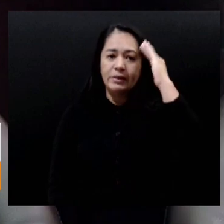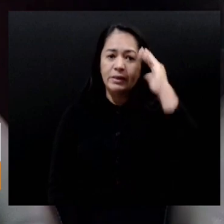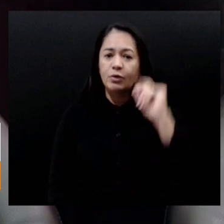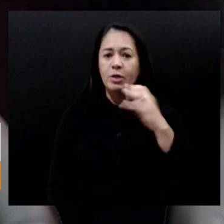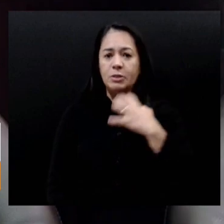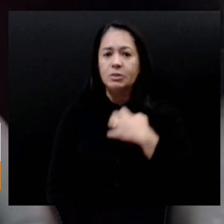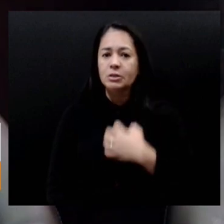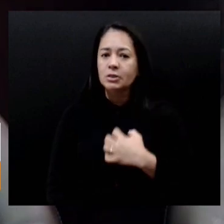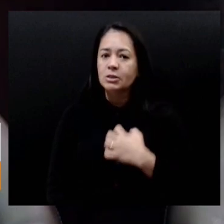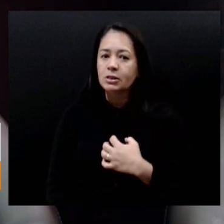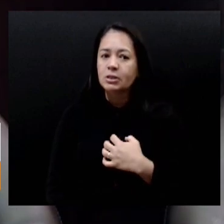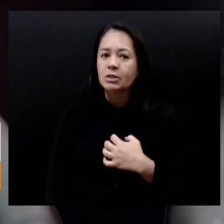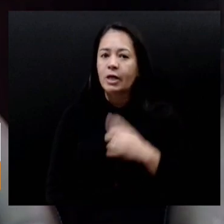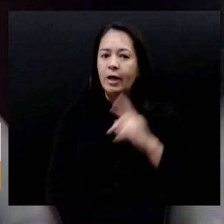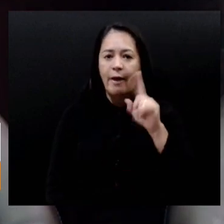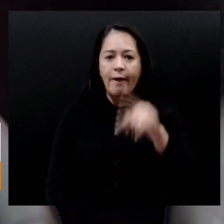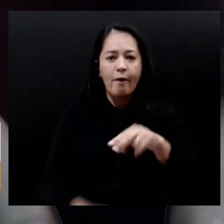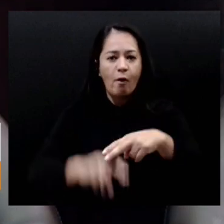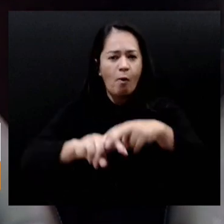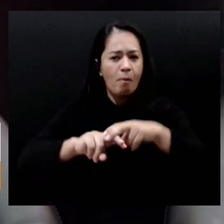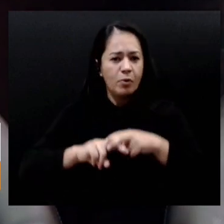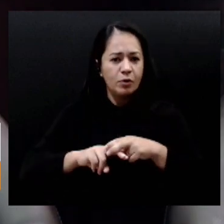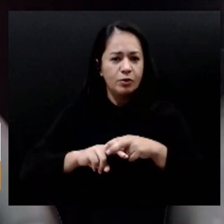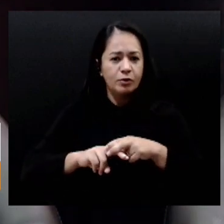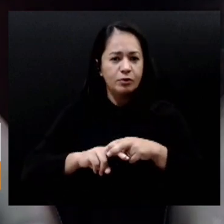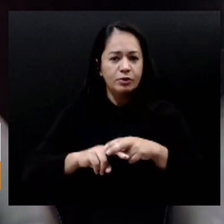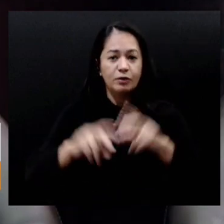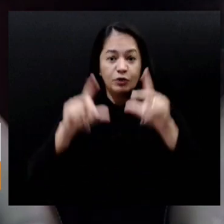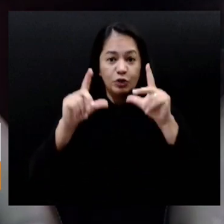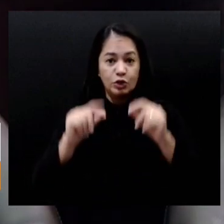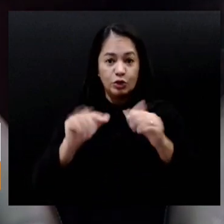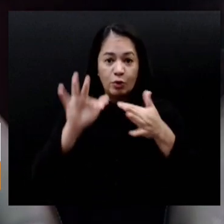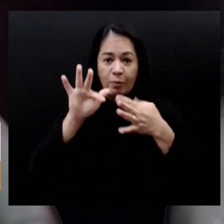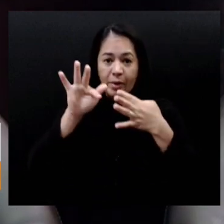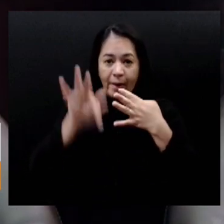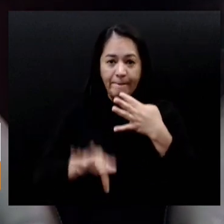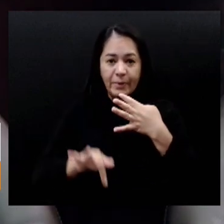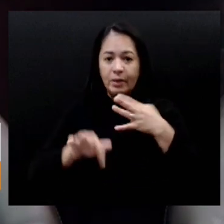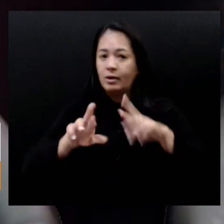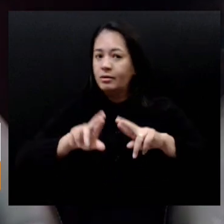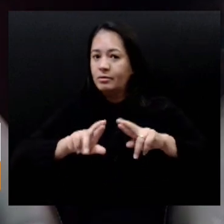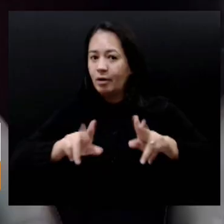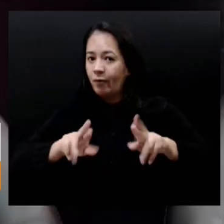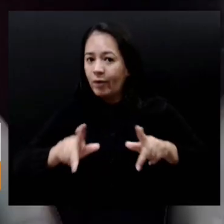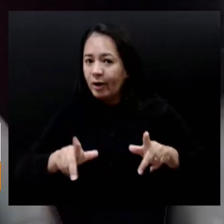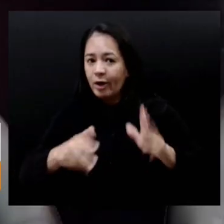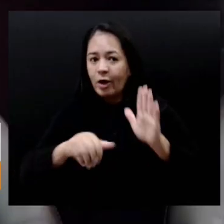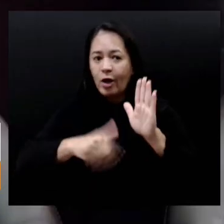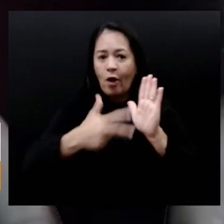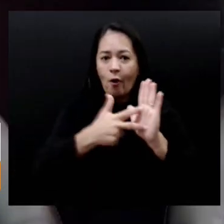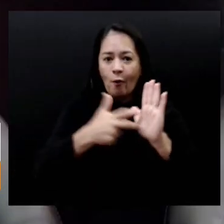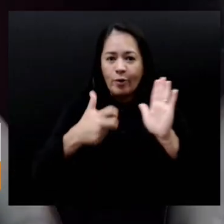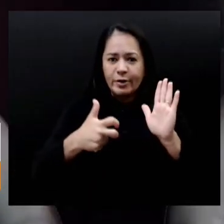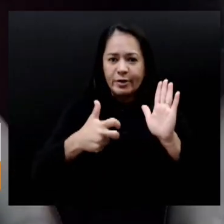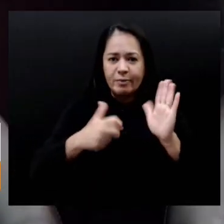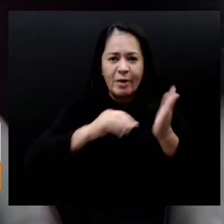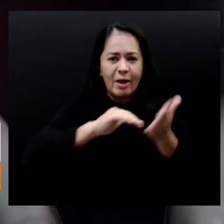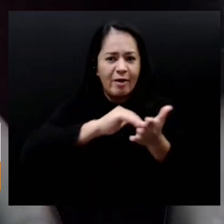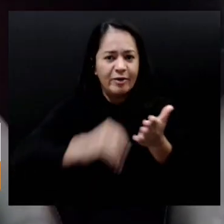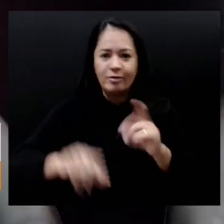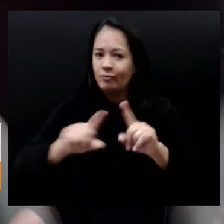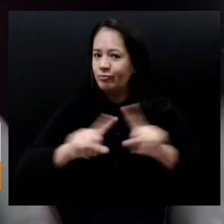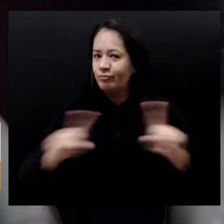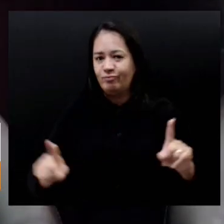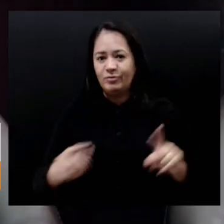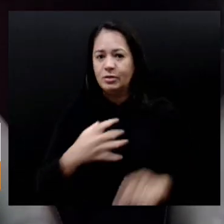motivo de diminuição de pena, quer dizer, ela não vai excluir o crime, tá? Uhum. A raiva por si, não, a gente